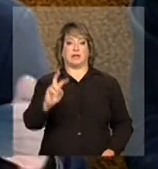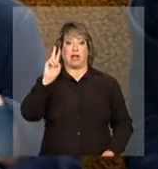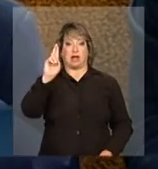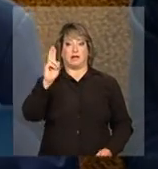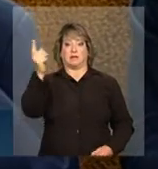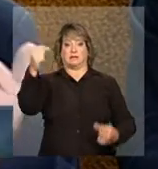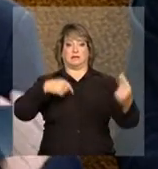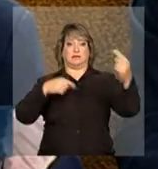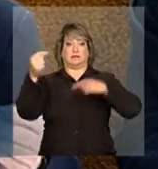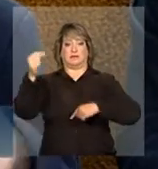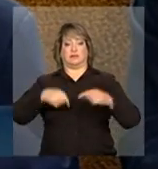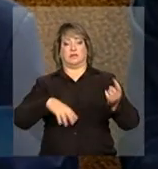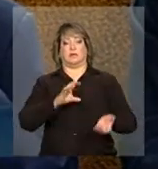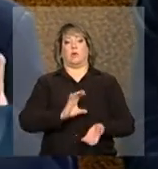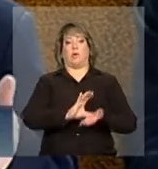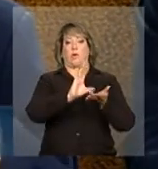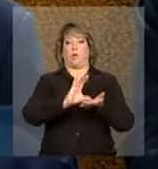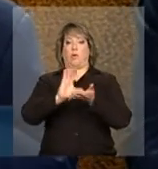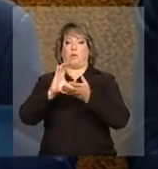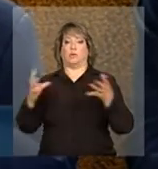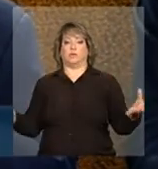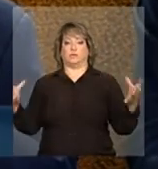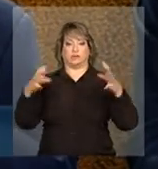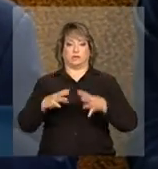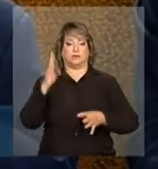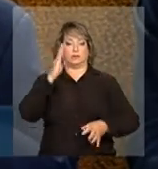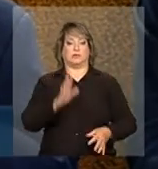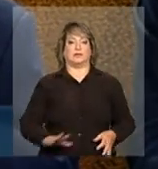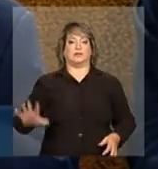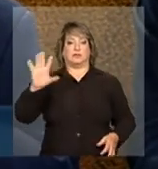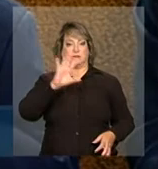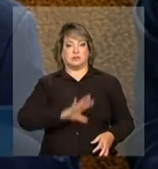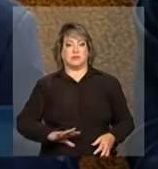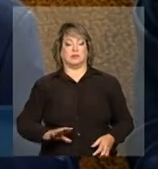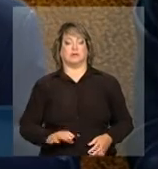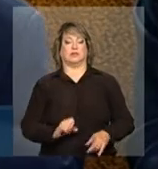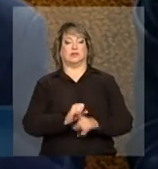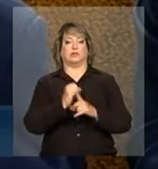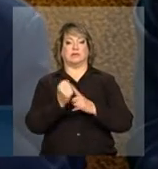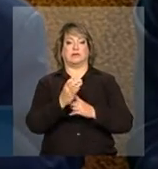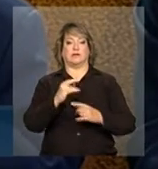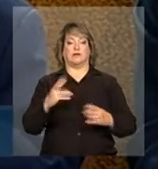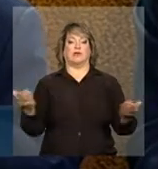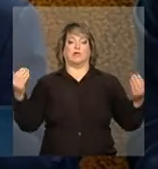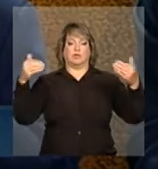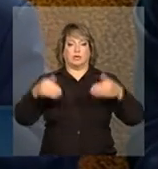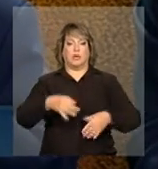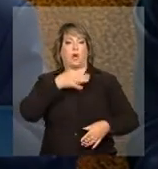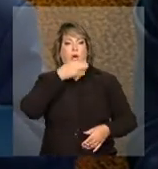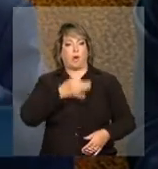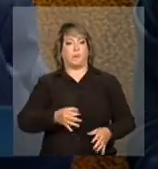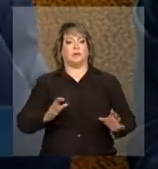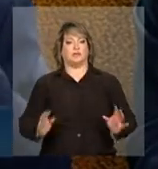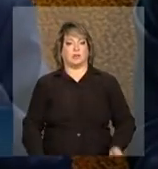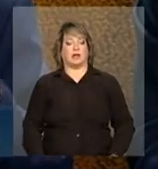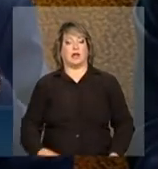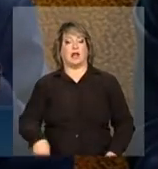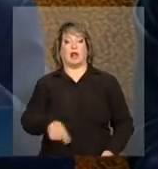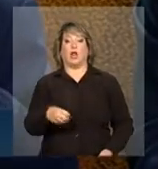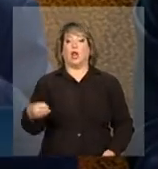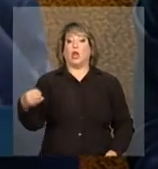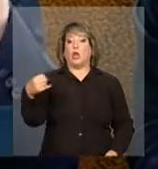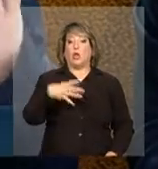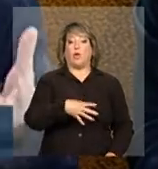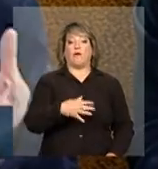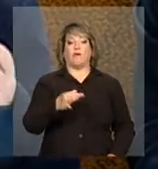diferentes conselhos nacionais, entidades da sociedade civil, nós pudemos discutir, então, esse novo formato